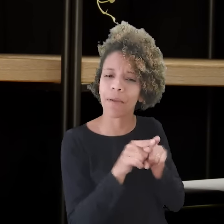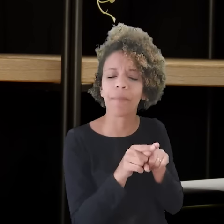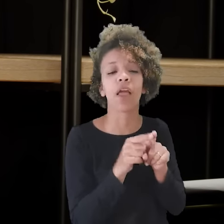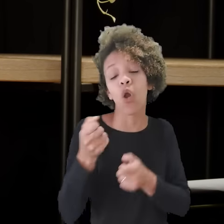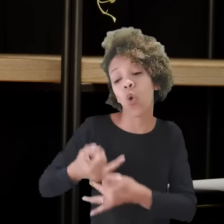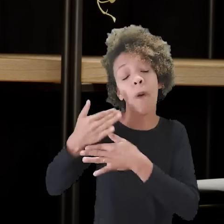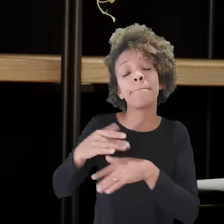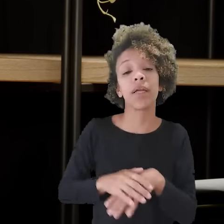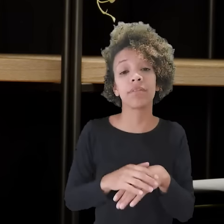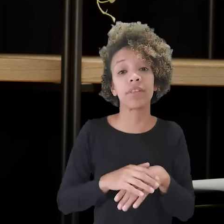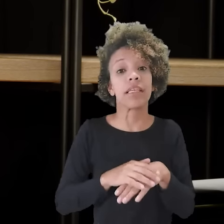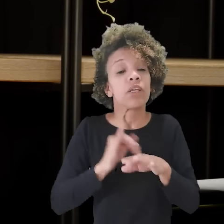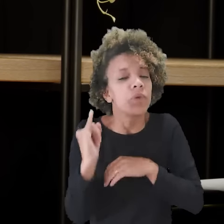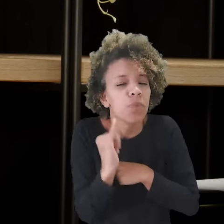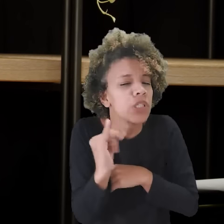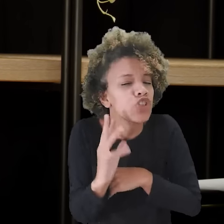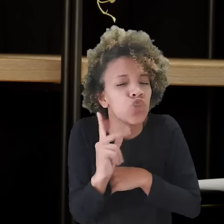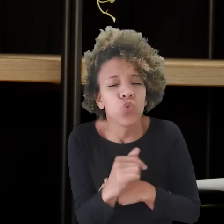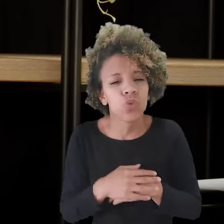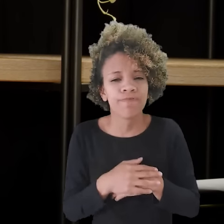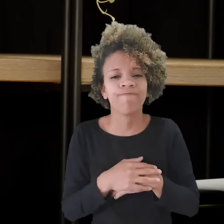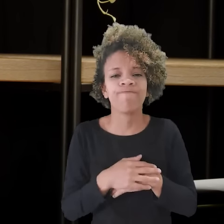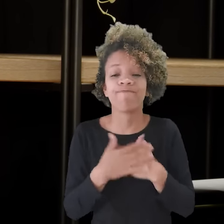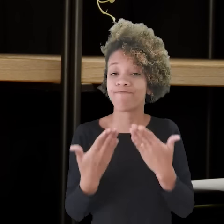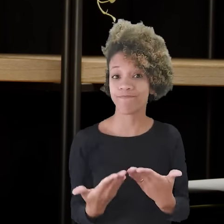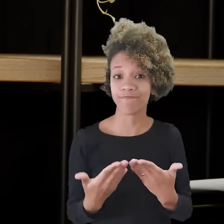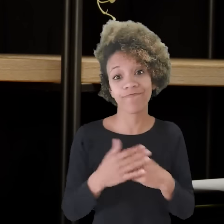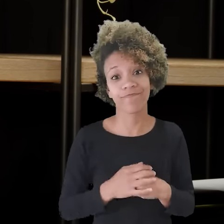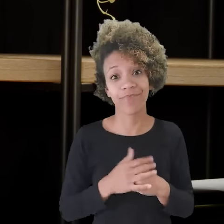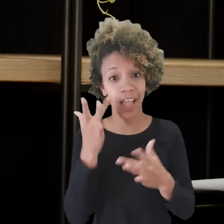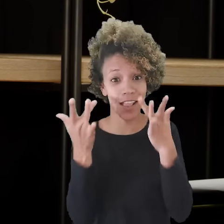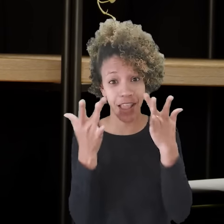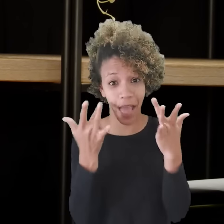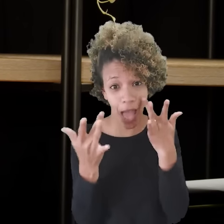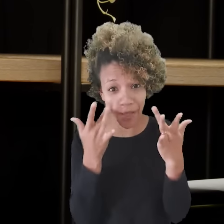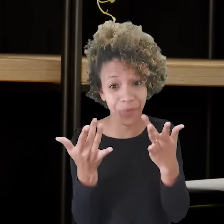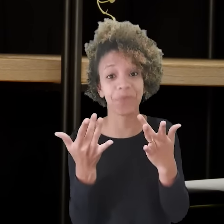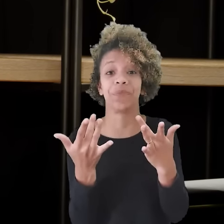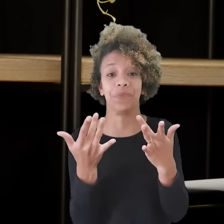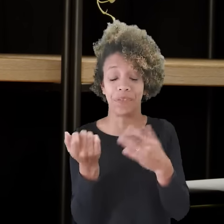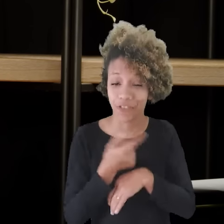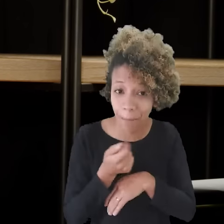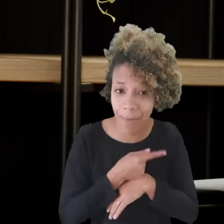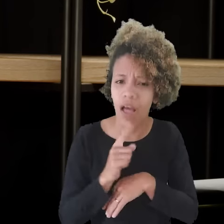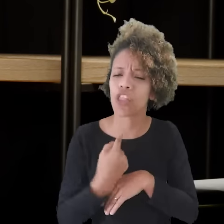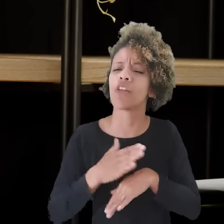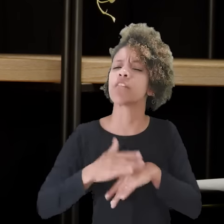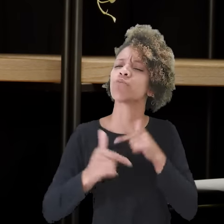páginas dele sei lá comenta o que você quiser e mais importante que tudo vão as peças de